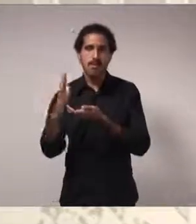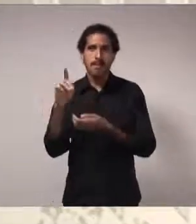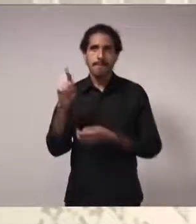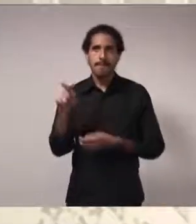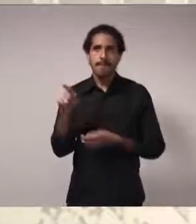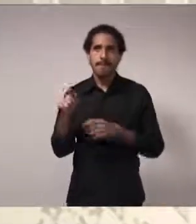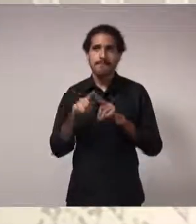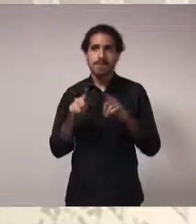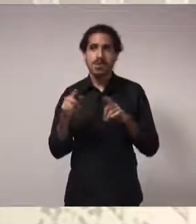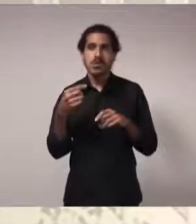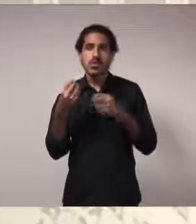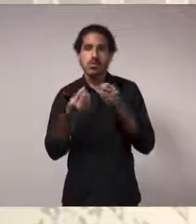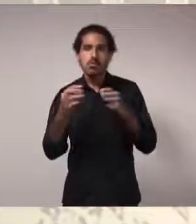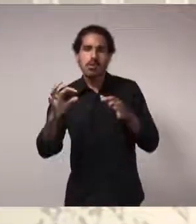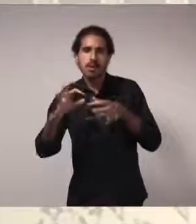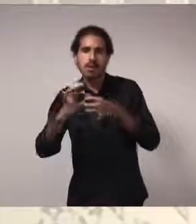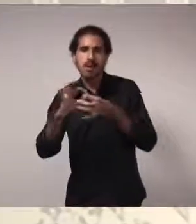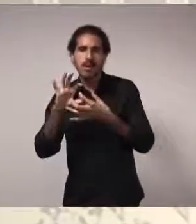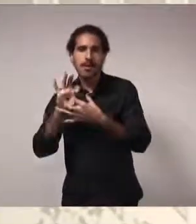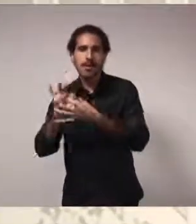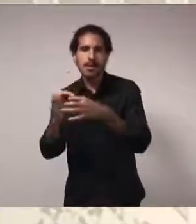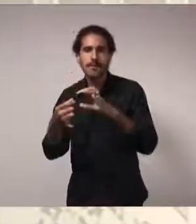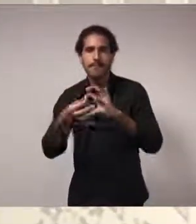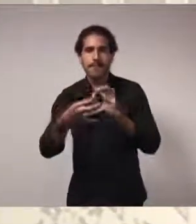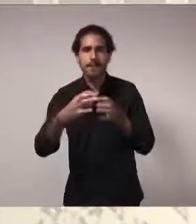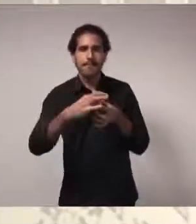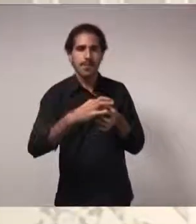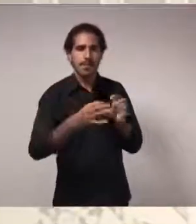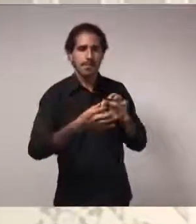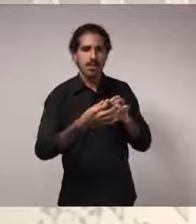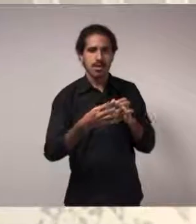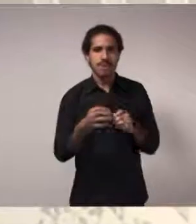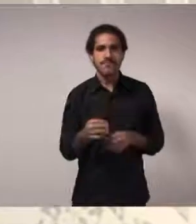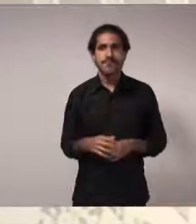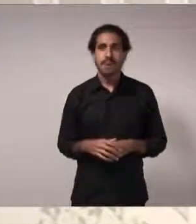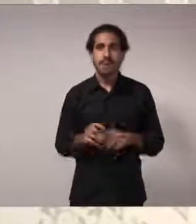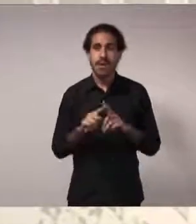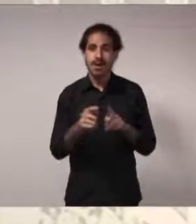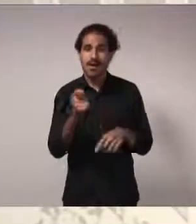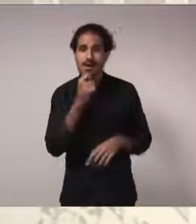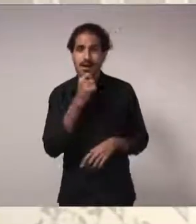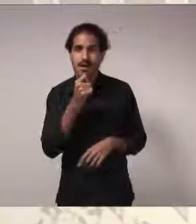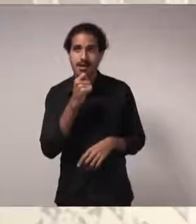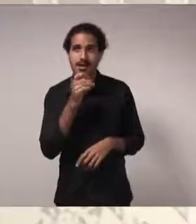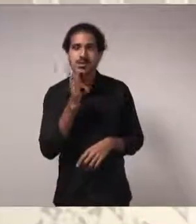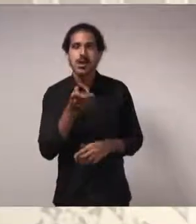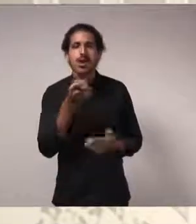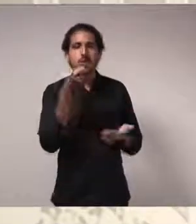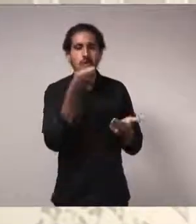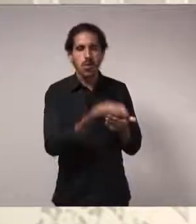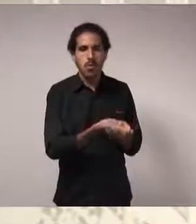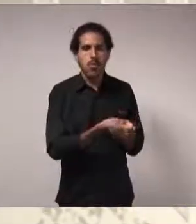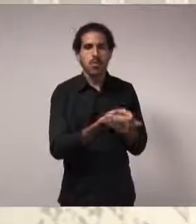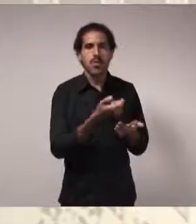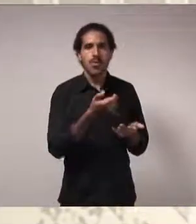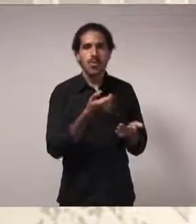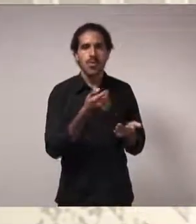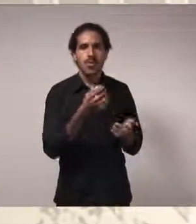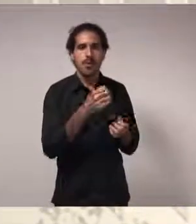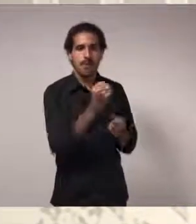fazer a interligação tem ainda não há, a gente comprou as novas máquinas, as máquinas mais